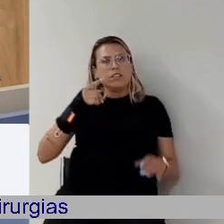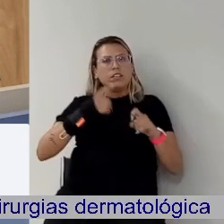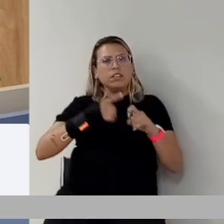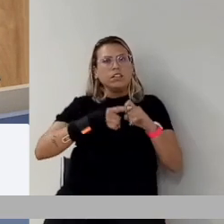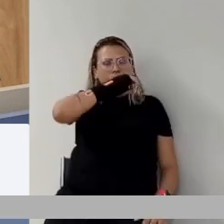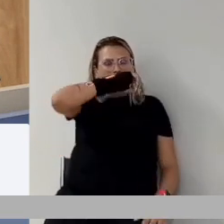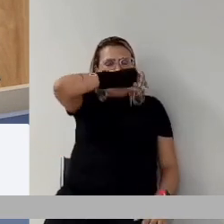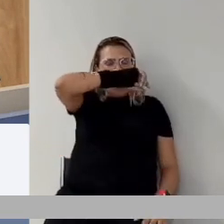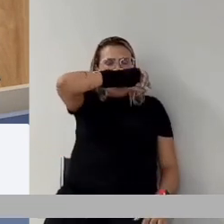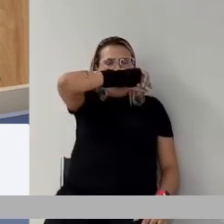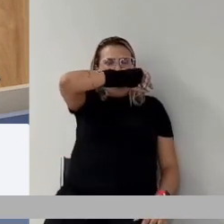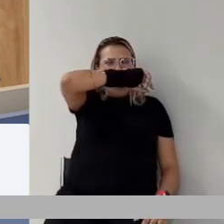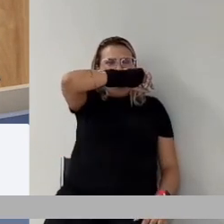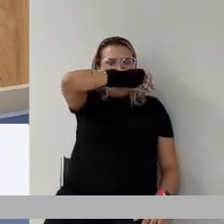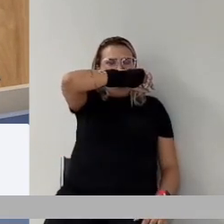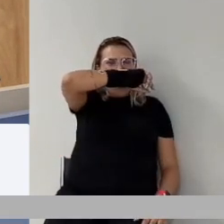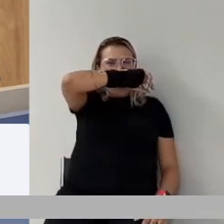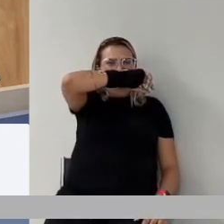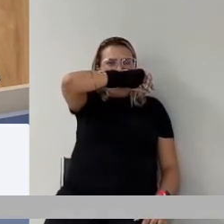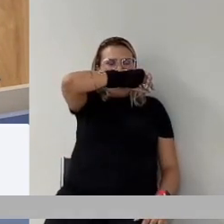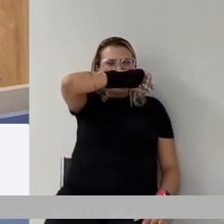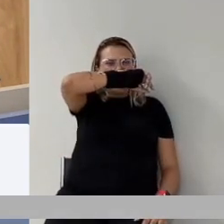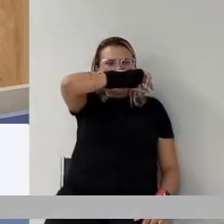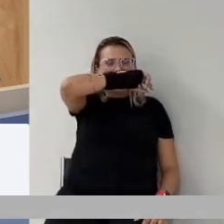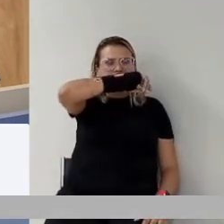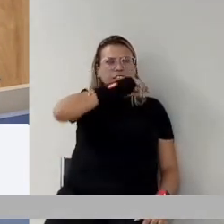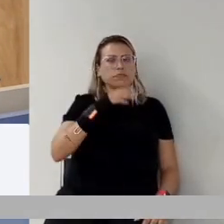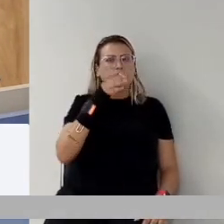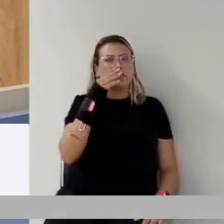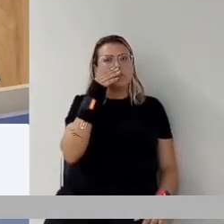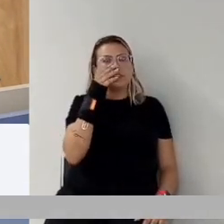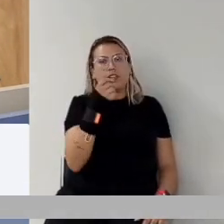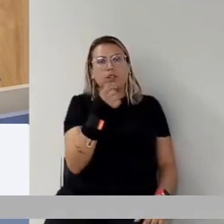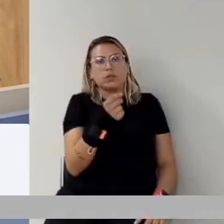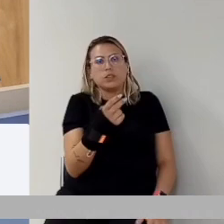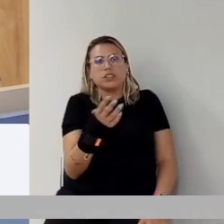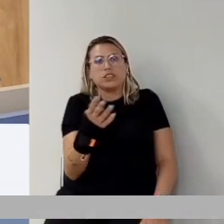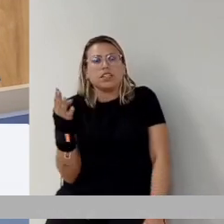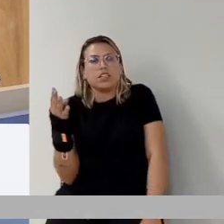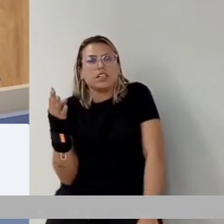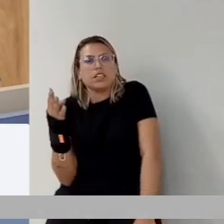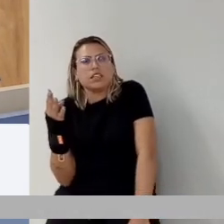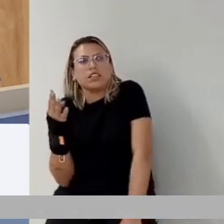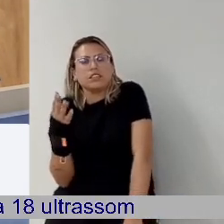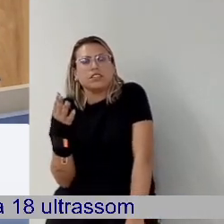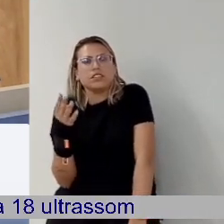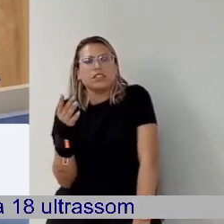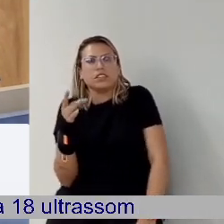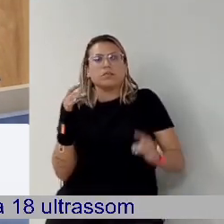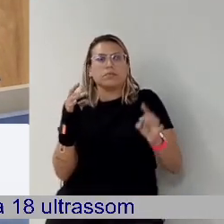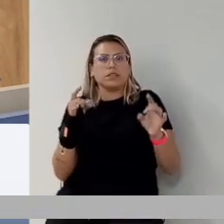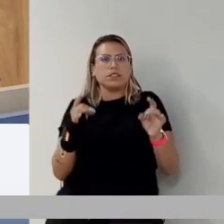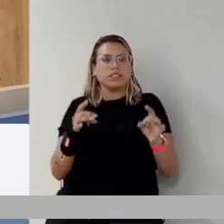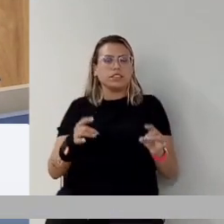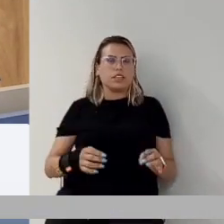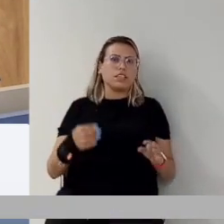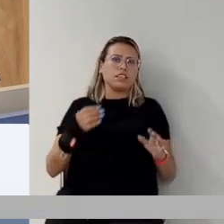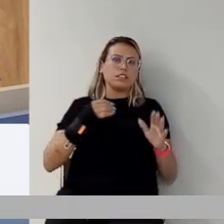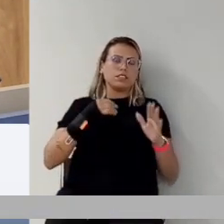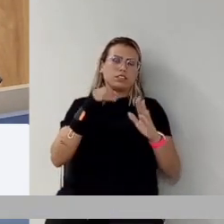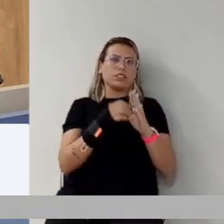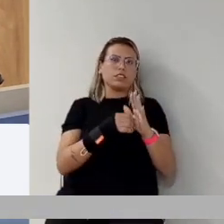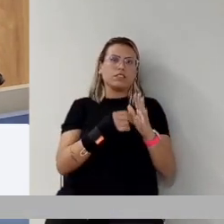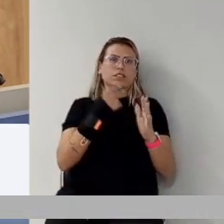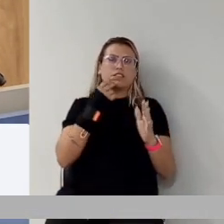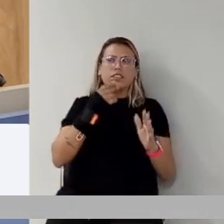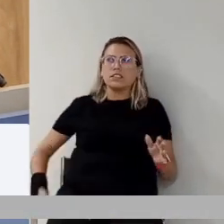oftalmologista observe a quantidade de Especialidades que eu coloquei aqui para falar da do